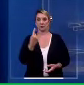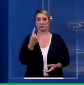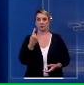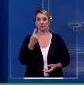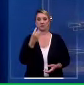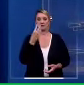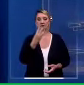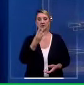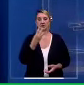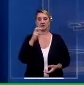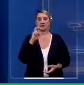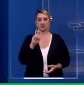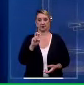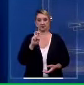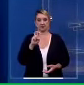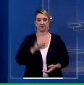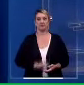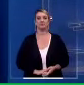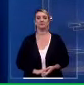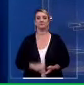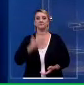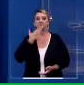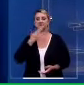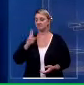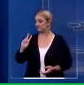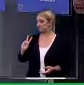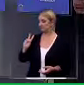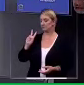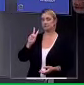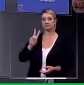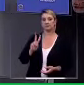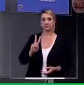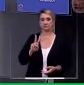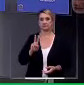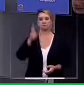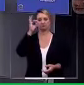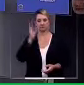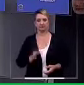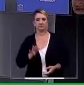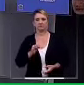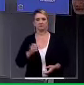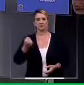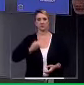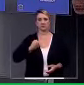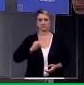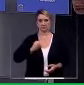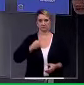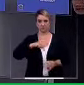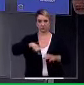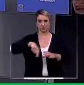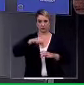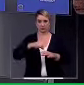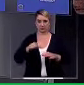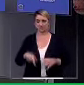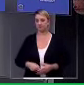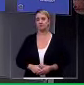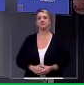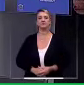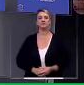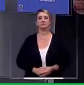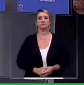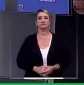e 35. Vou pedir para as auditoras populares confirmarem os números sorteados. Confirmam?